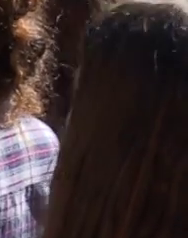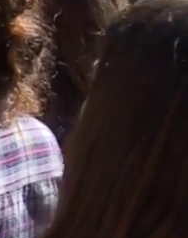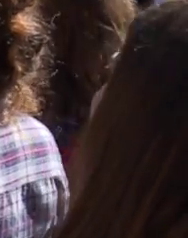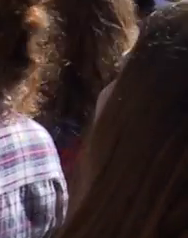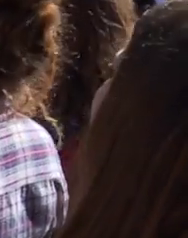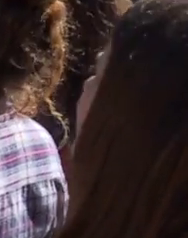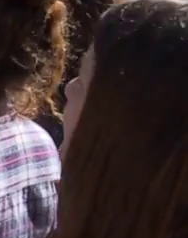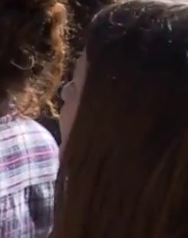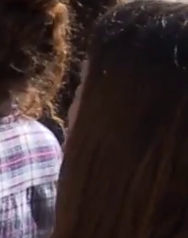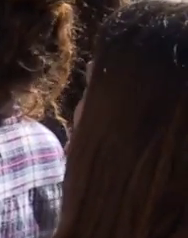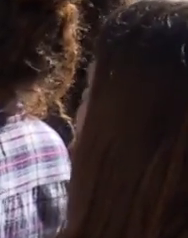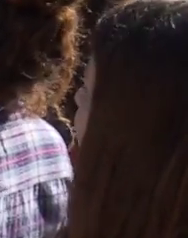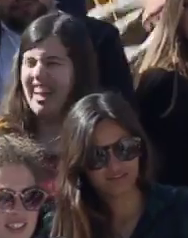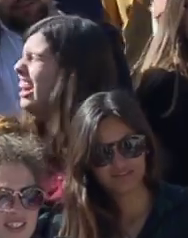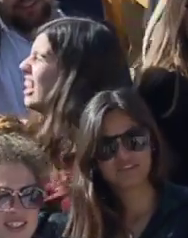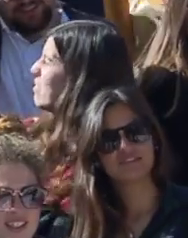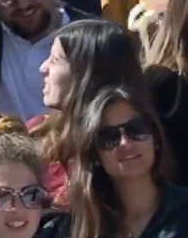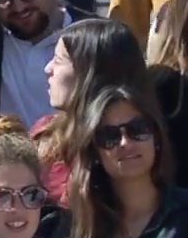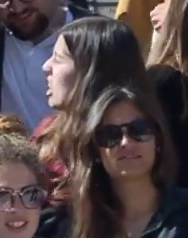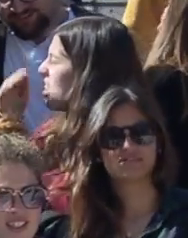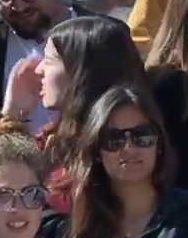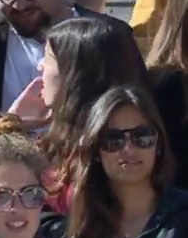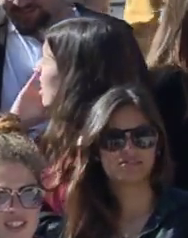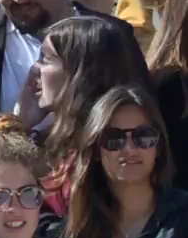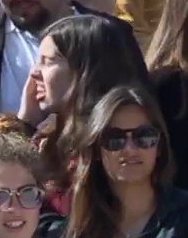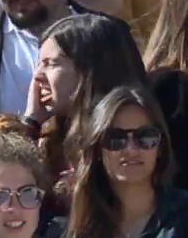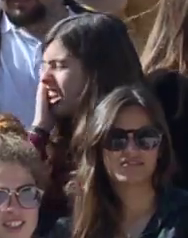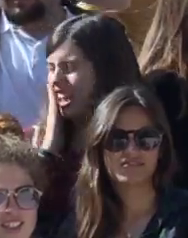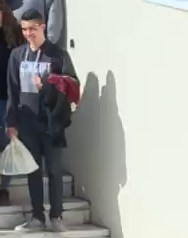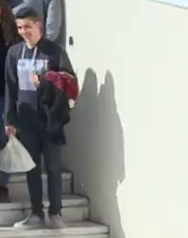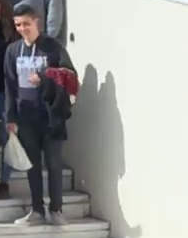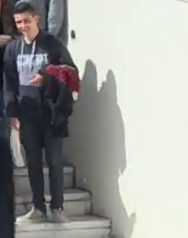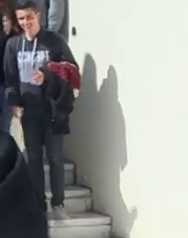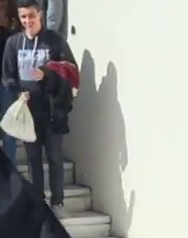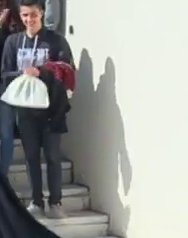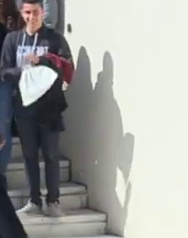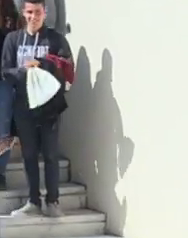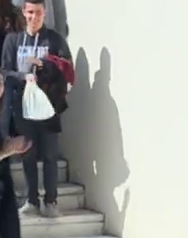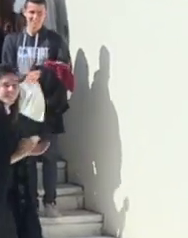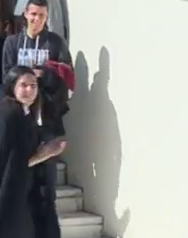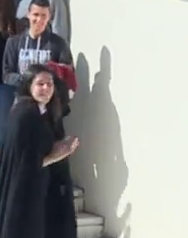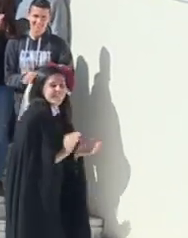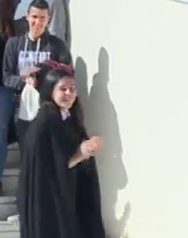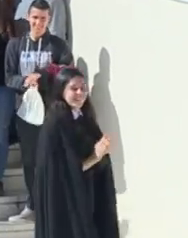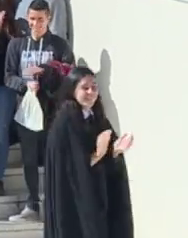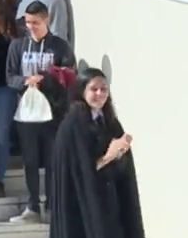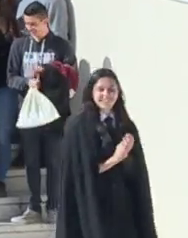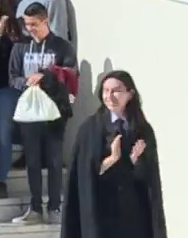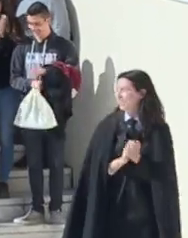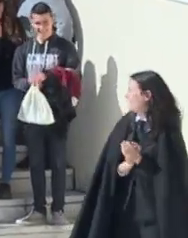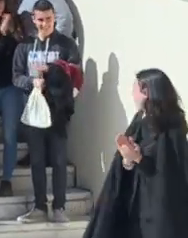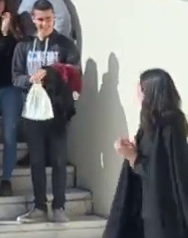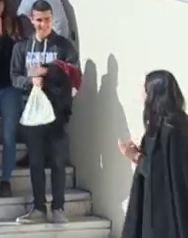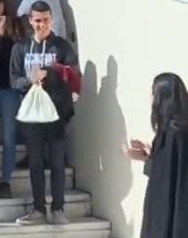da Religião, também cursos de formação avançada, formação de professores, uma janela aberta também à investigação e à